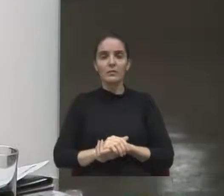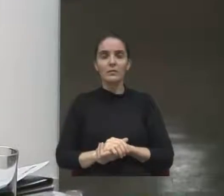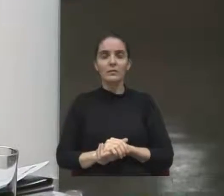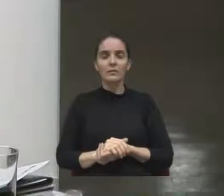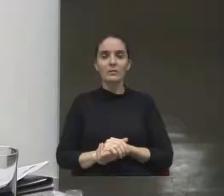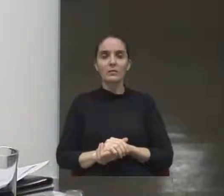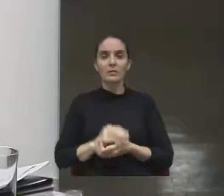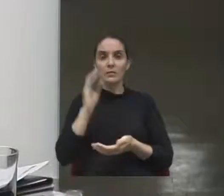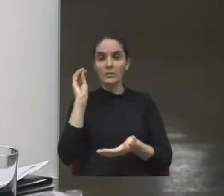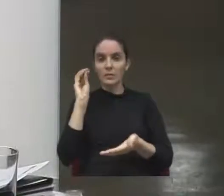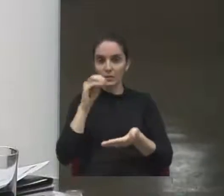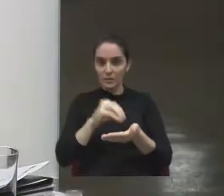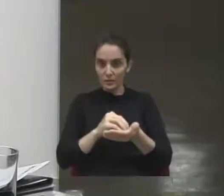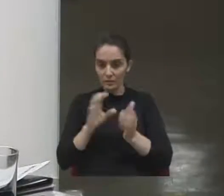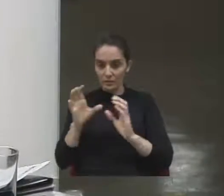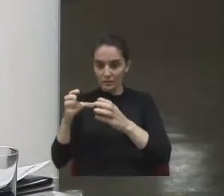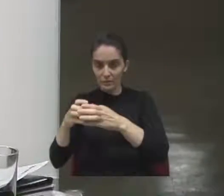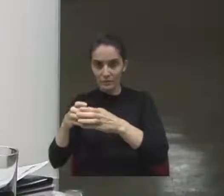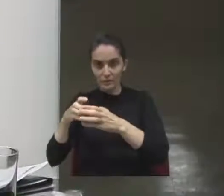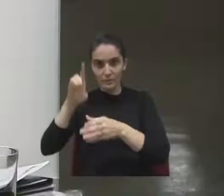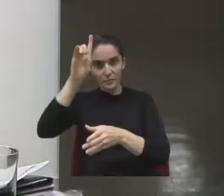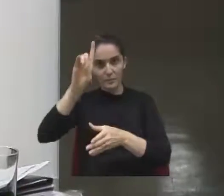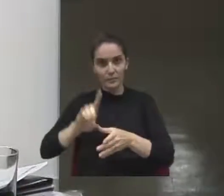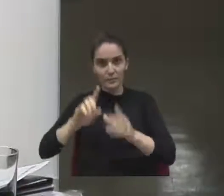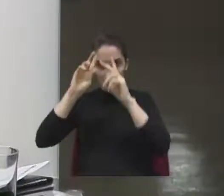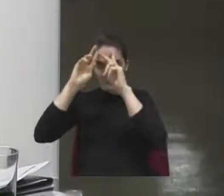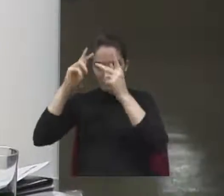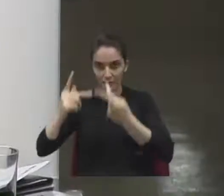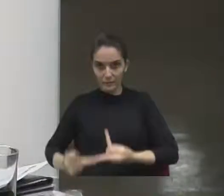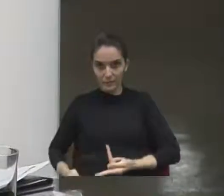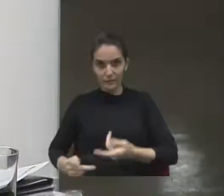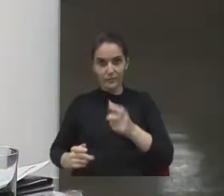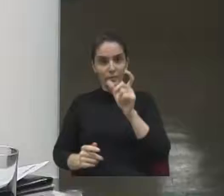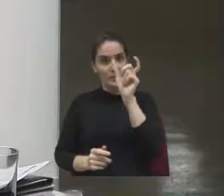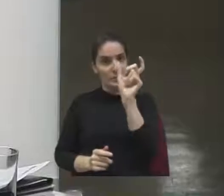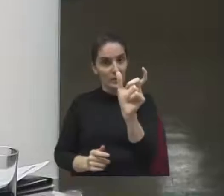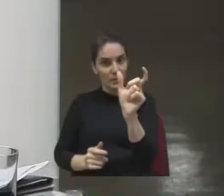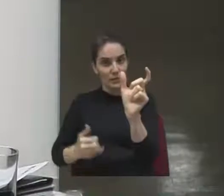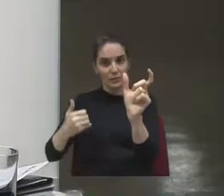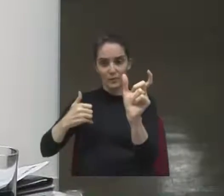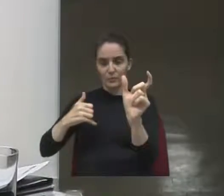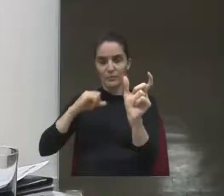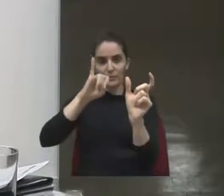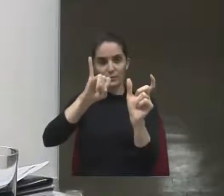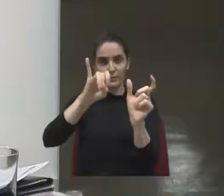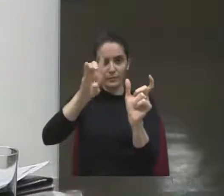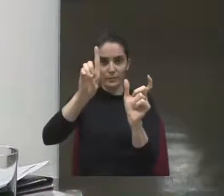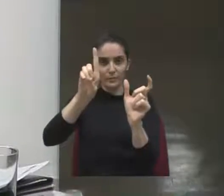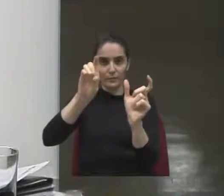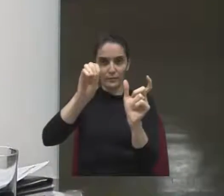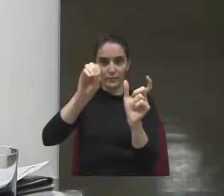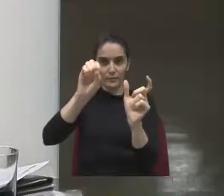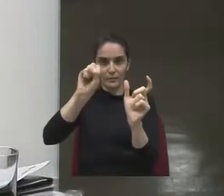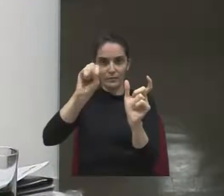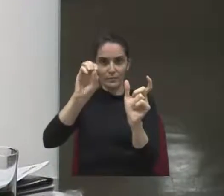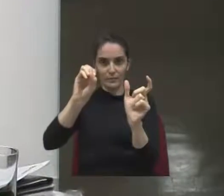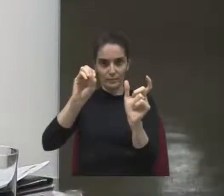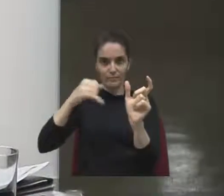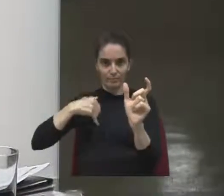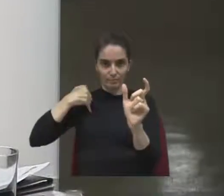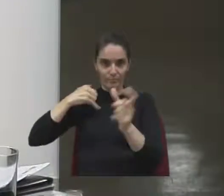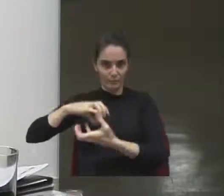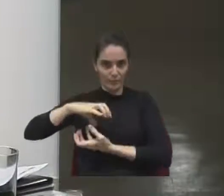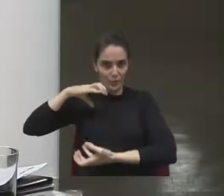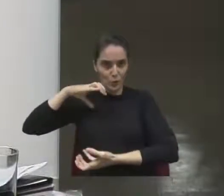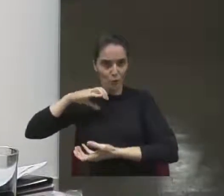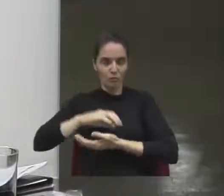Comissão de Direitos Humanos a palavra idoso, que tinha a possibilidade de que a gente